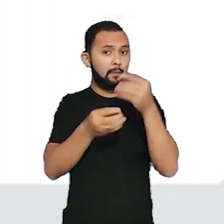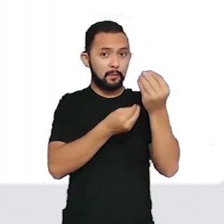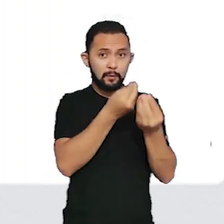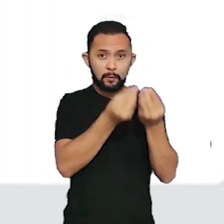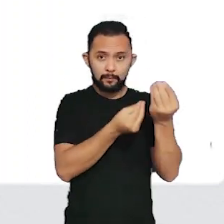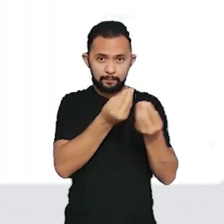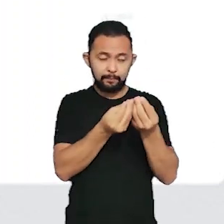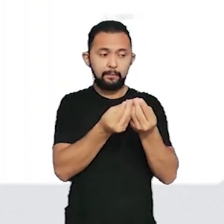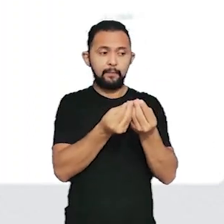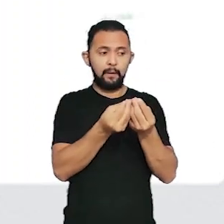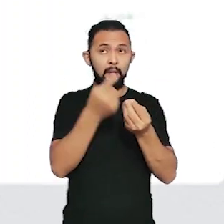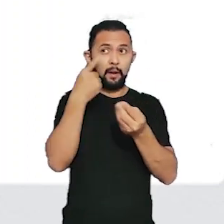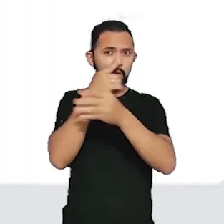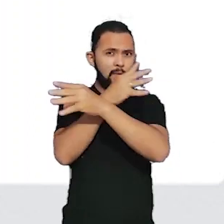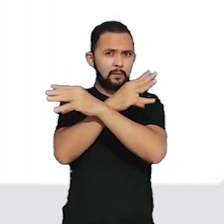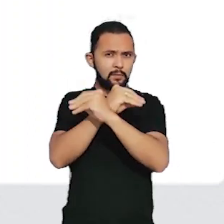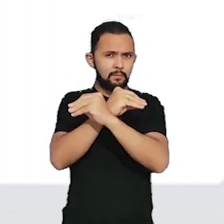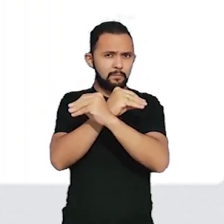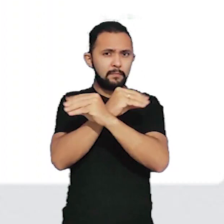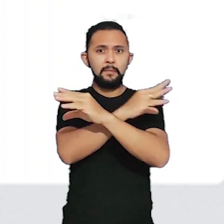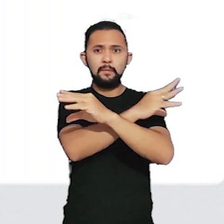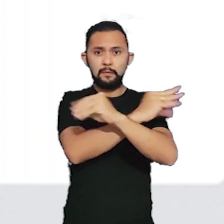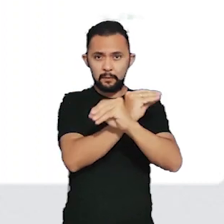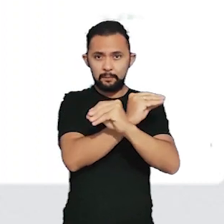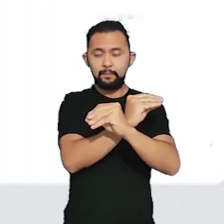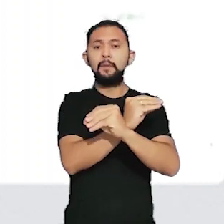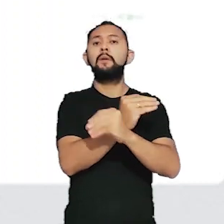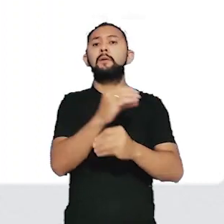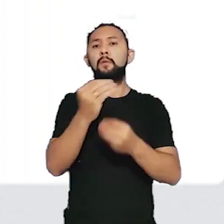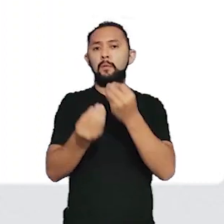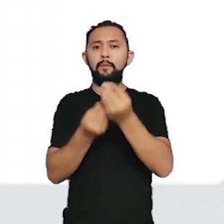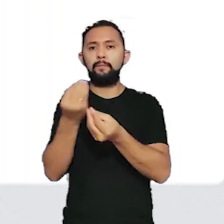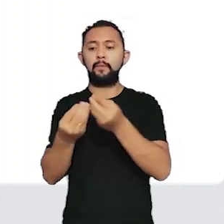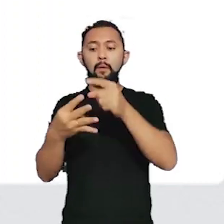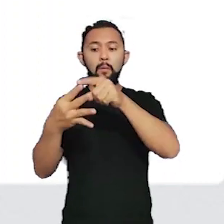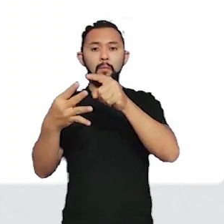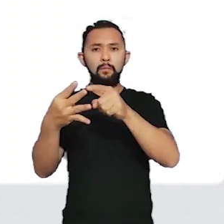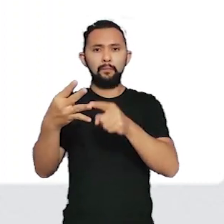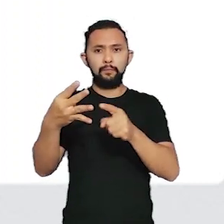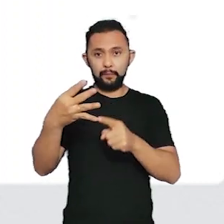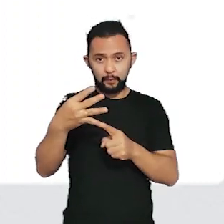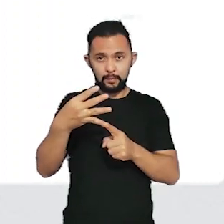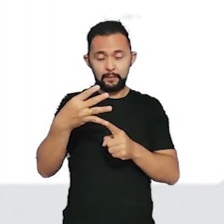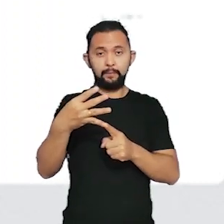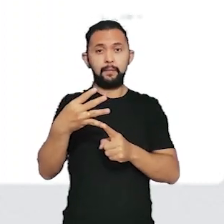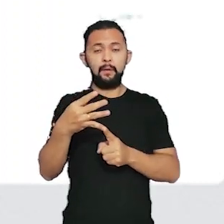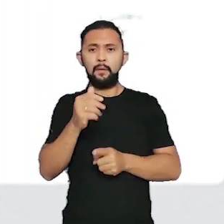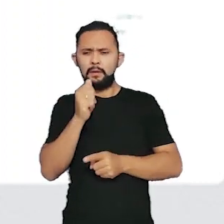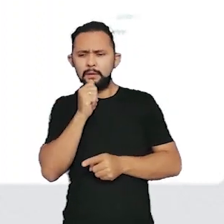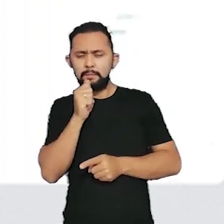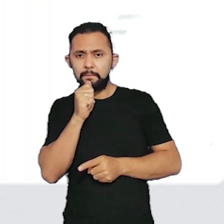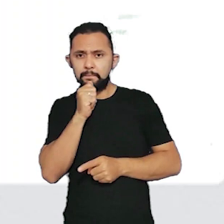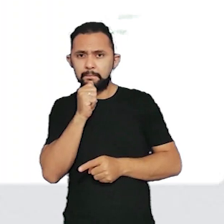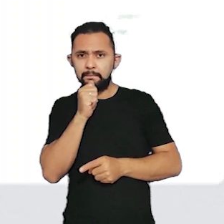tá? Como aqui 2 vezes, tá? Então, eu tenho aí esses 4 conectivos. O ainda que